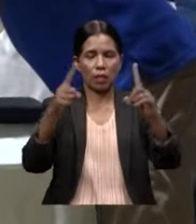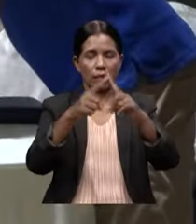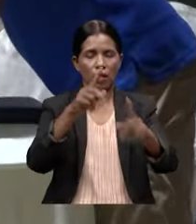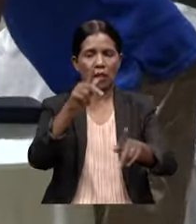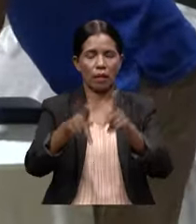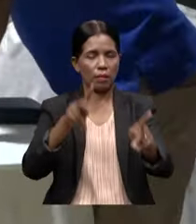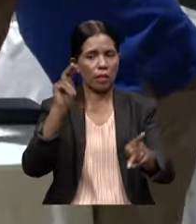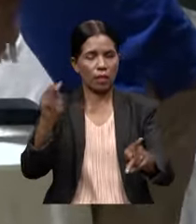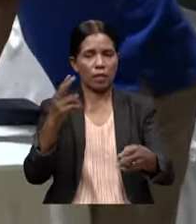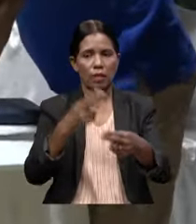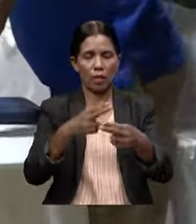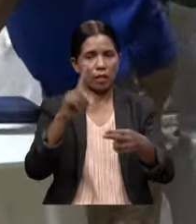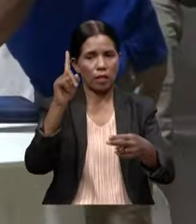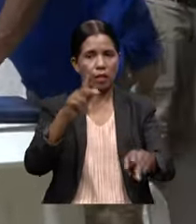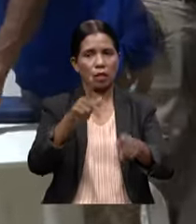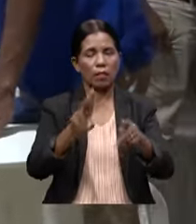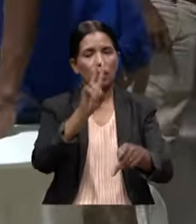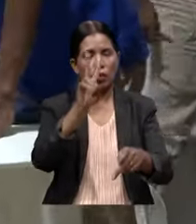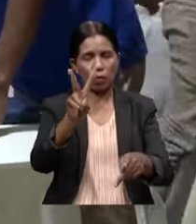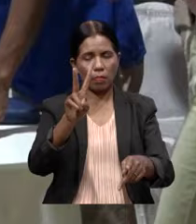emane naran idedit mus emaruma uza.